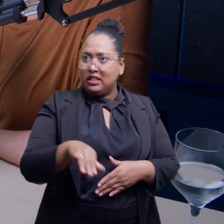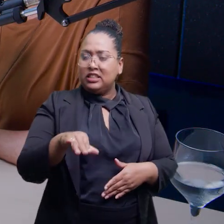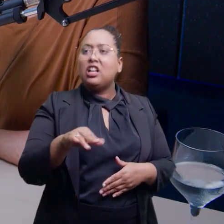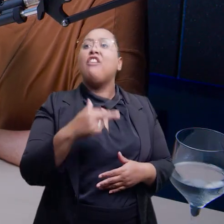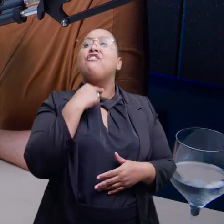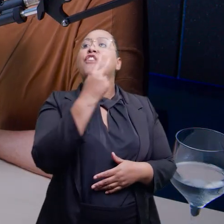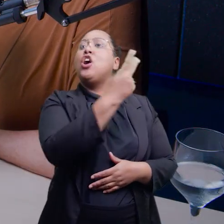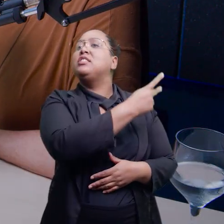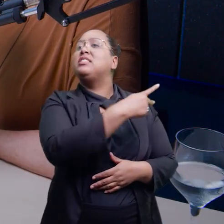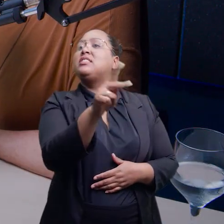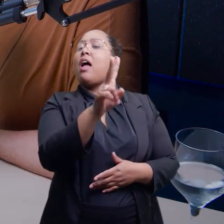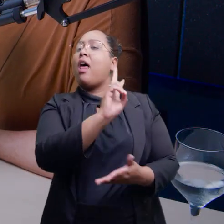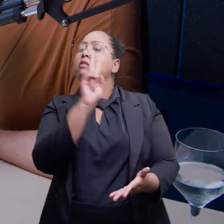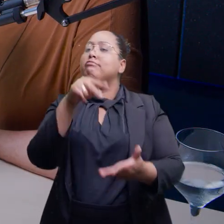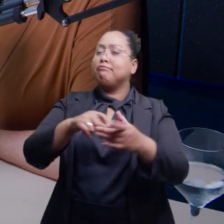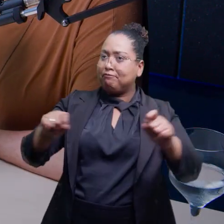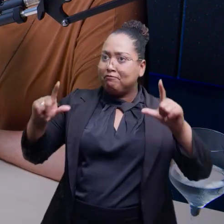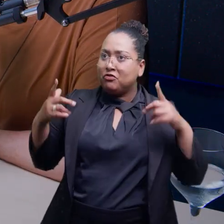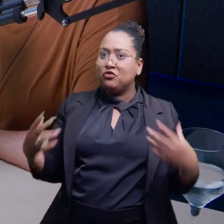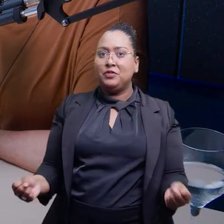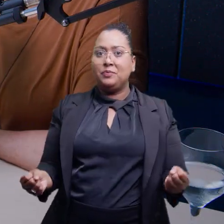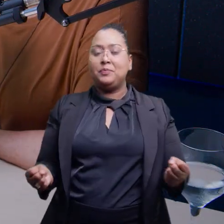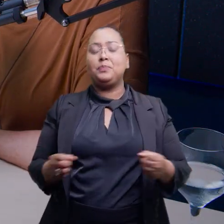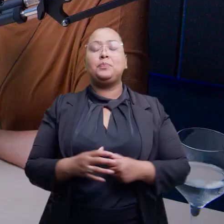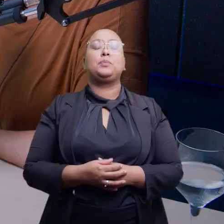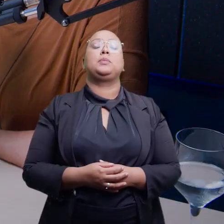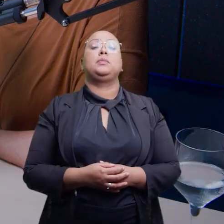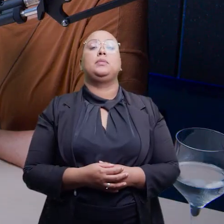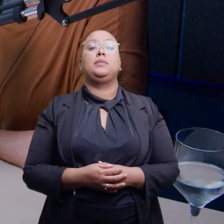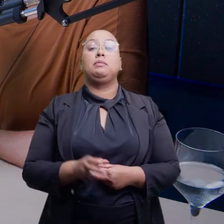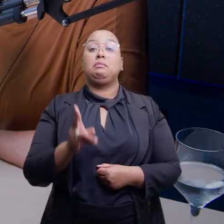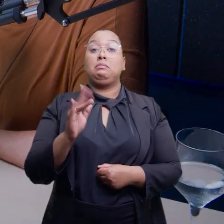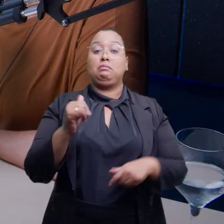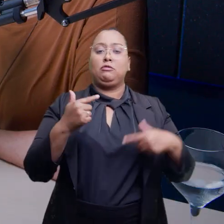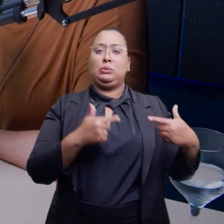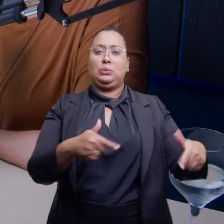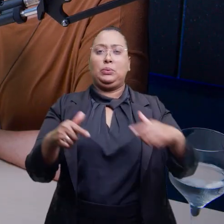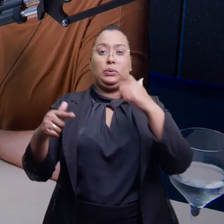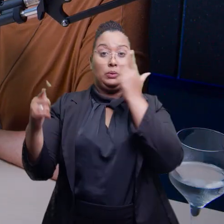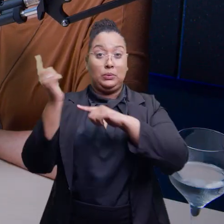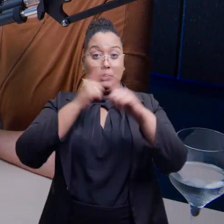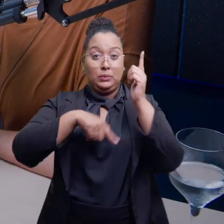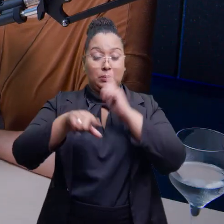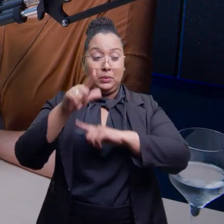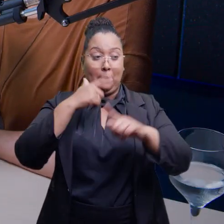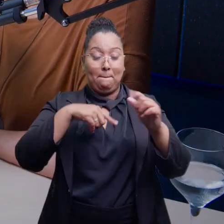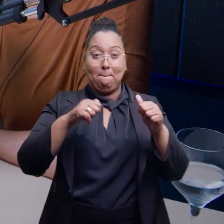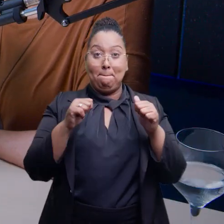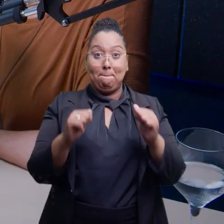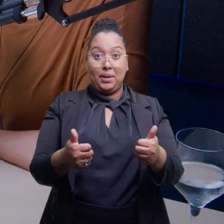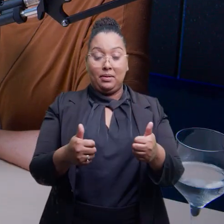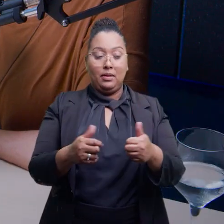criança, né? E quando a gente consegue fazer esse trabalho, né,